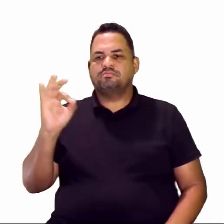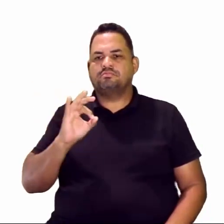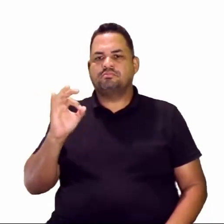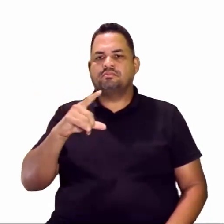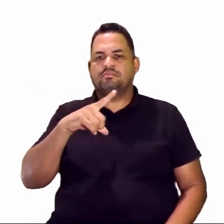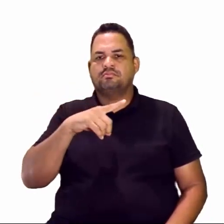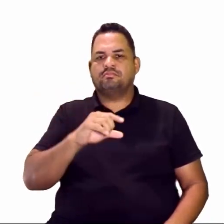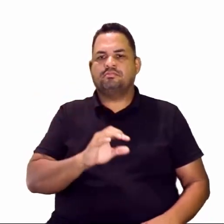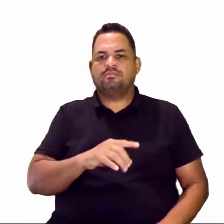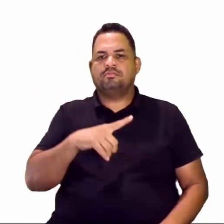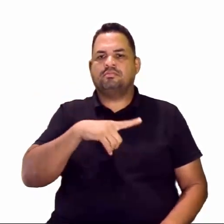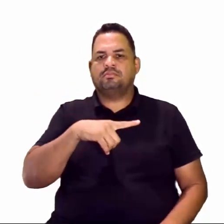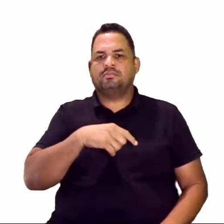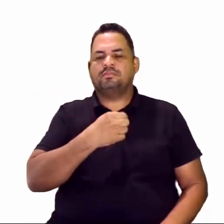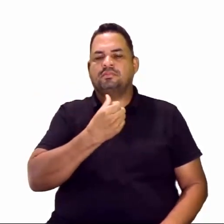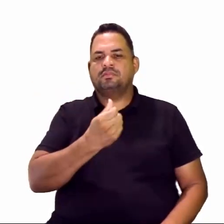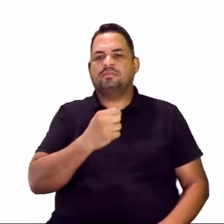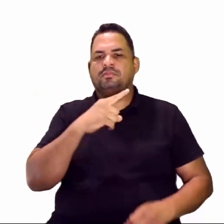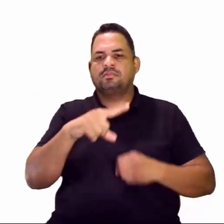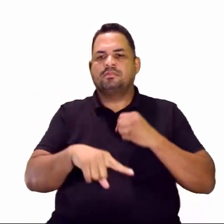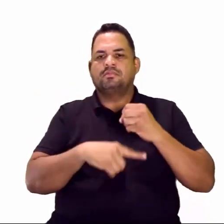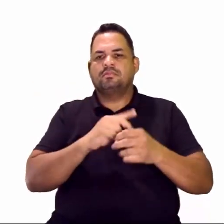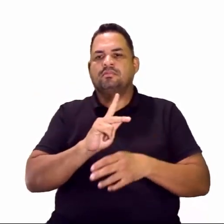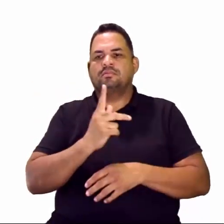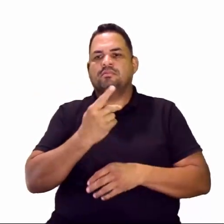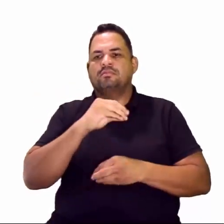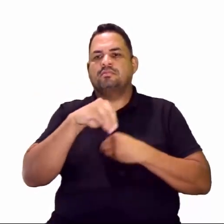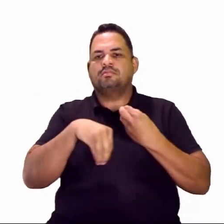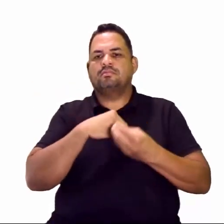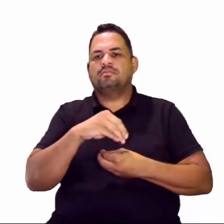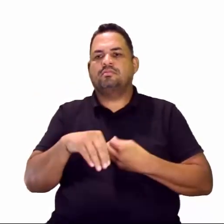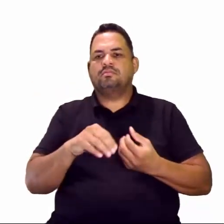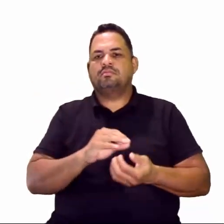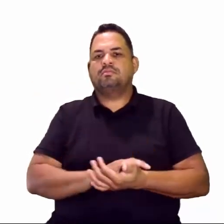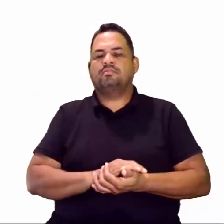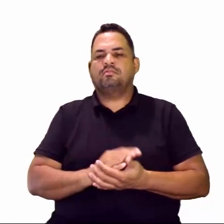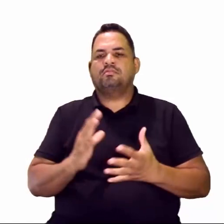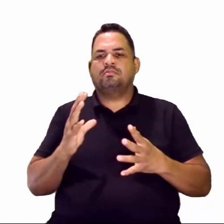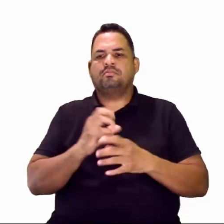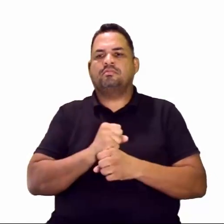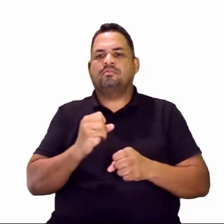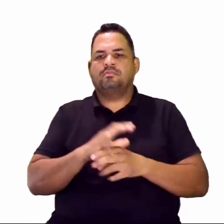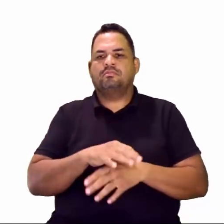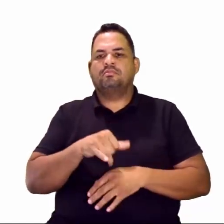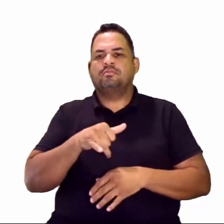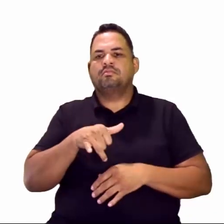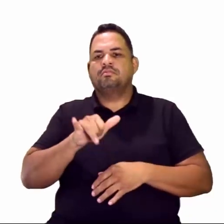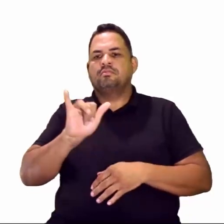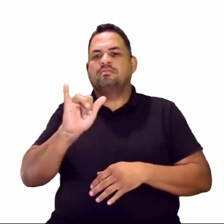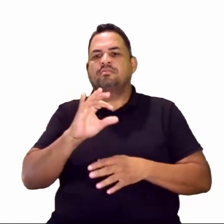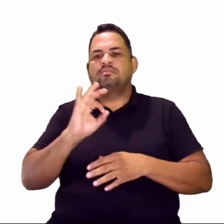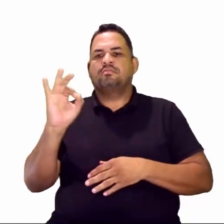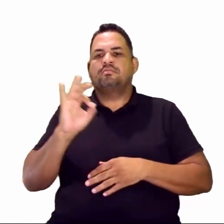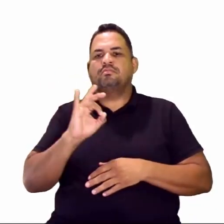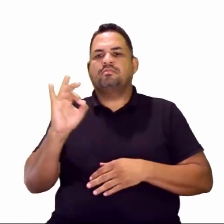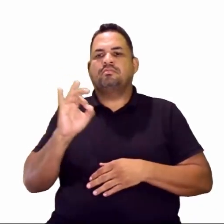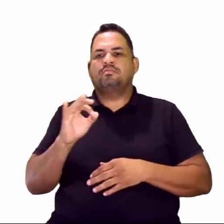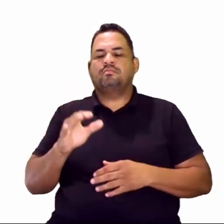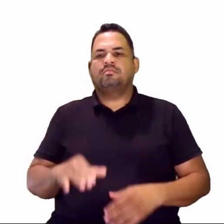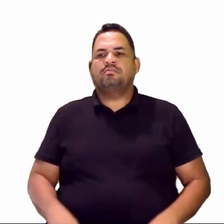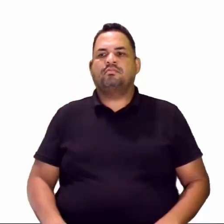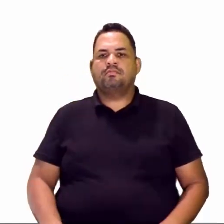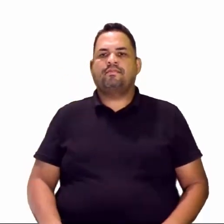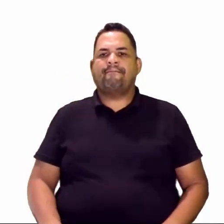como existem 6 átomos de hidrogênio no composto, vamos determinar Y de porcentagem, que é a porcentagem